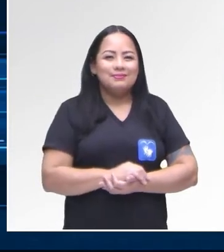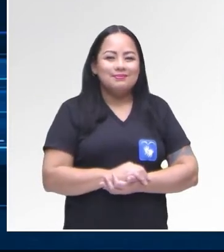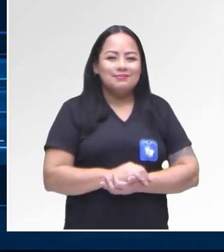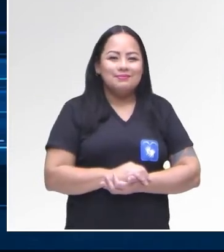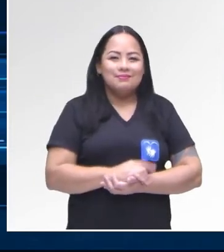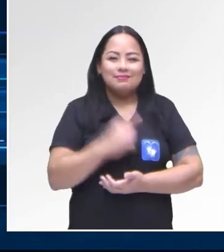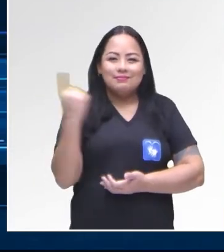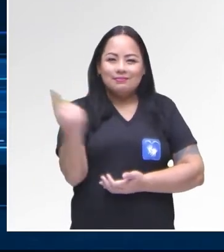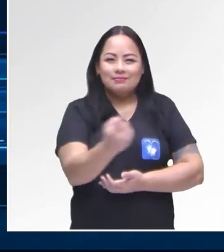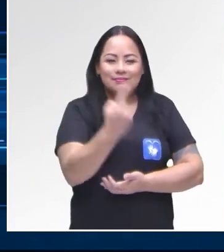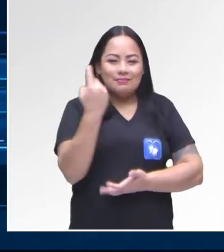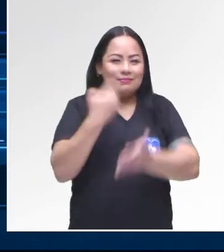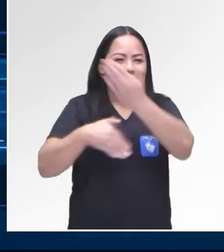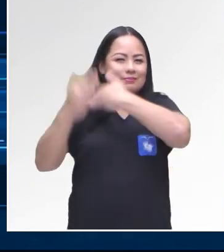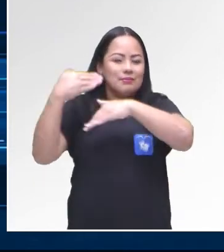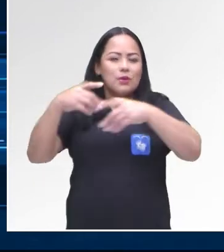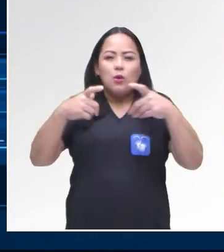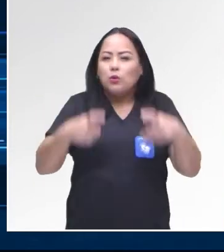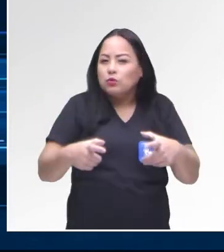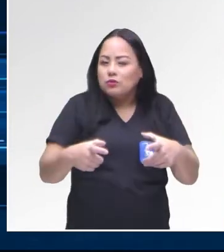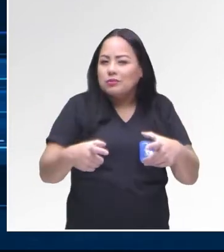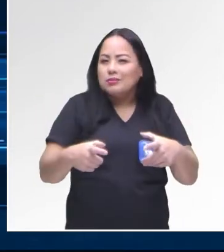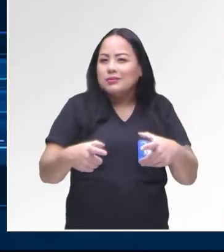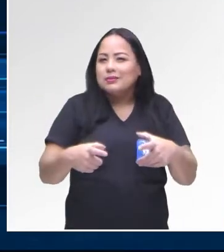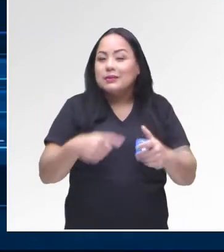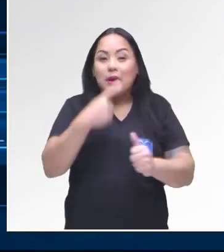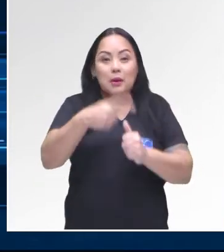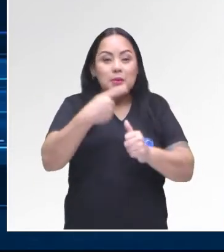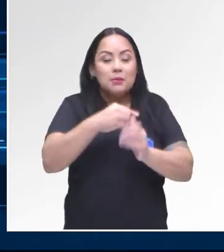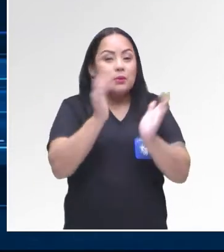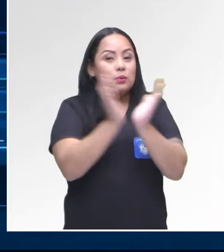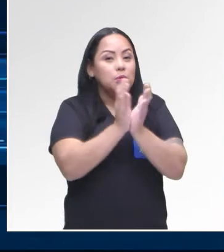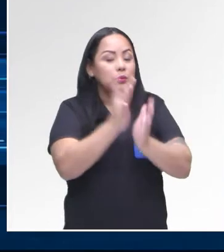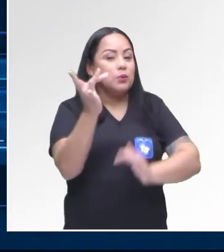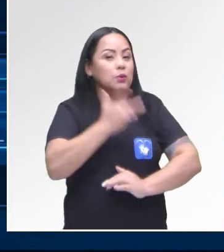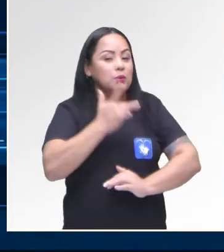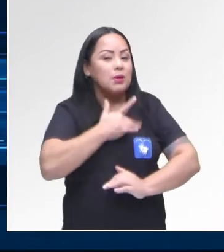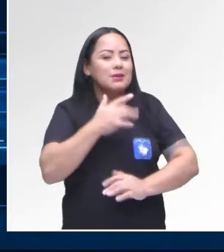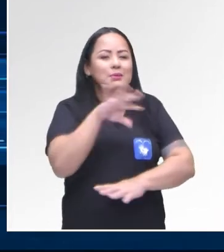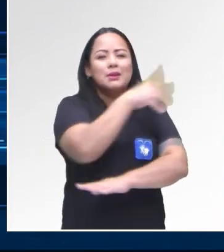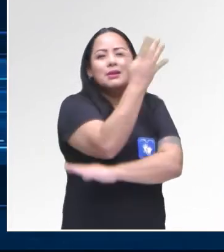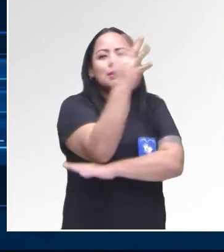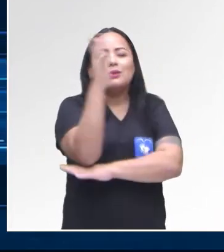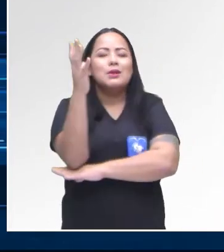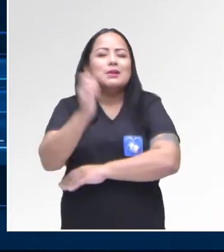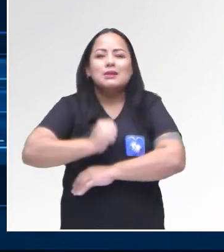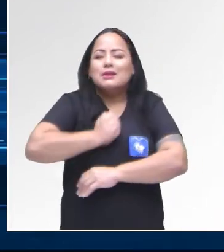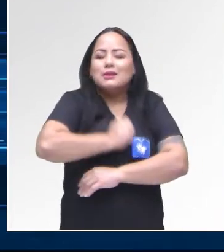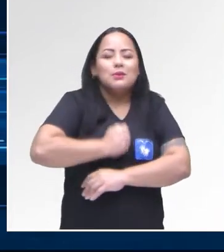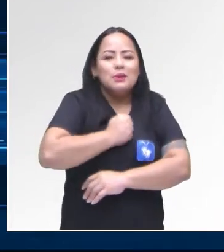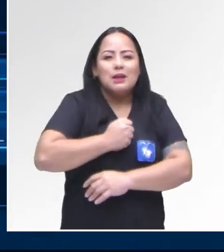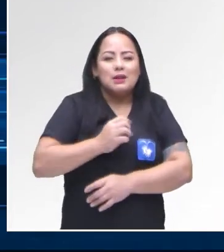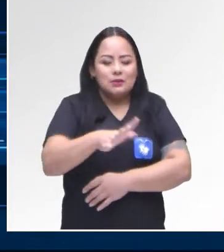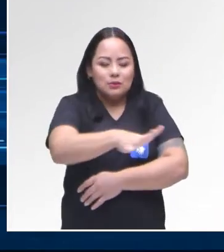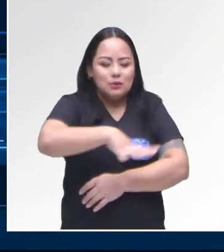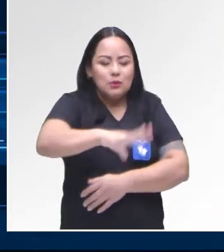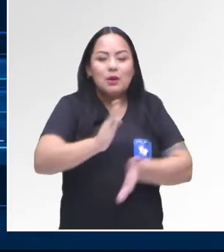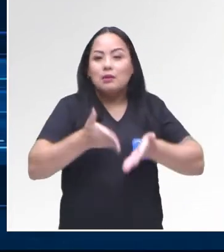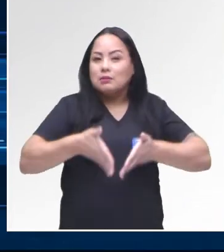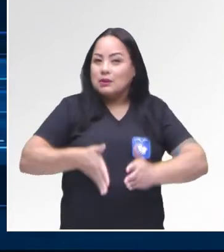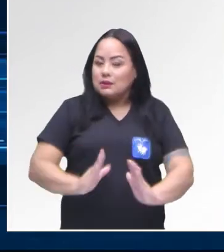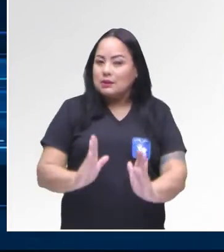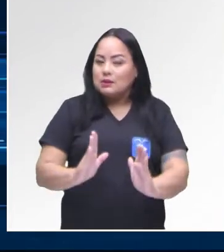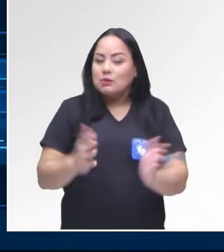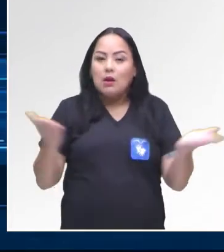Nós estávamos lá onde? Lá no primeira geração, a natureza, a saudade da terra.